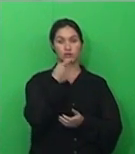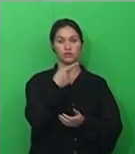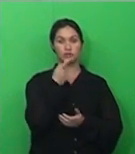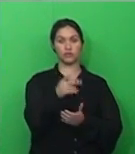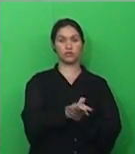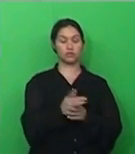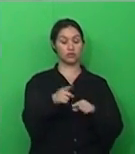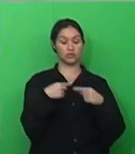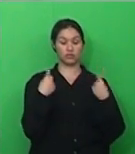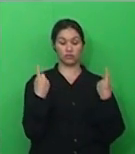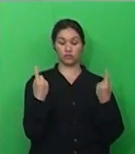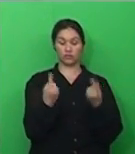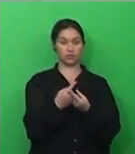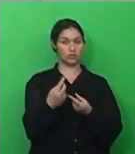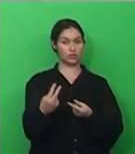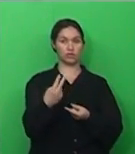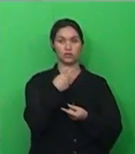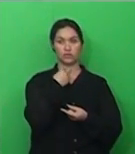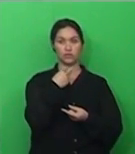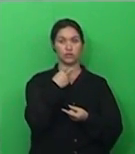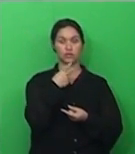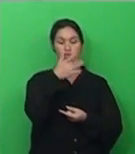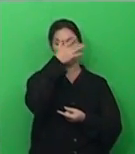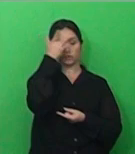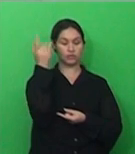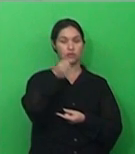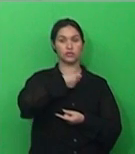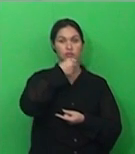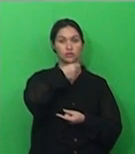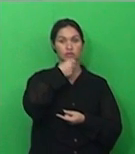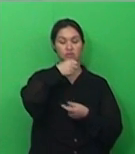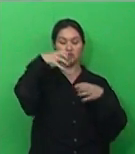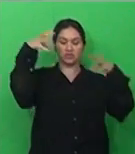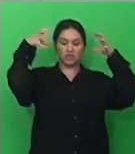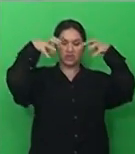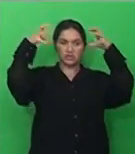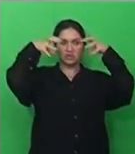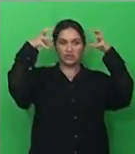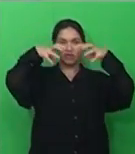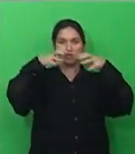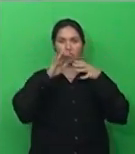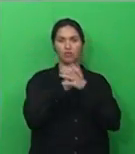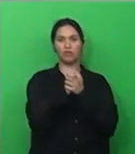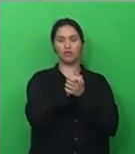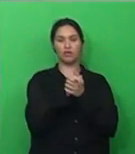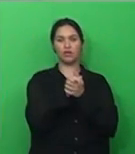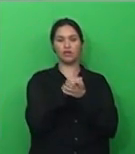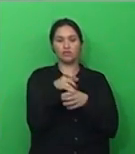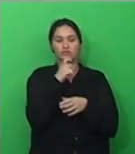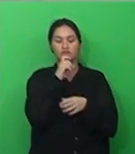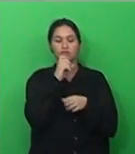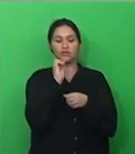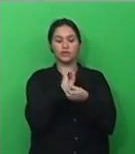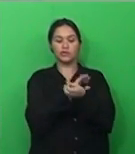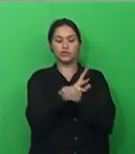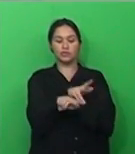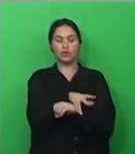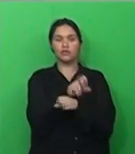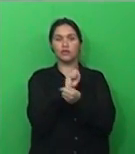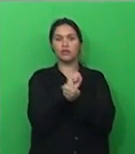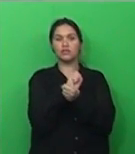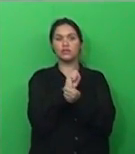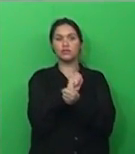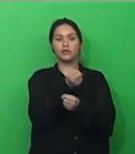permitir que essas pessoas, idosos, né, vereador, chuva, tempo ruim, enfim, fiquem ao